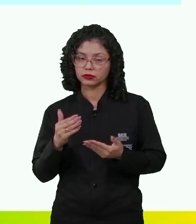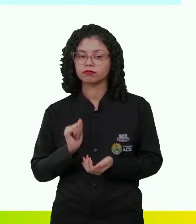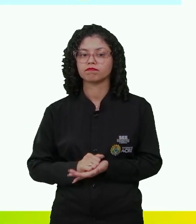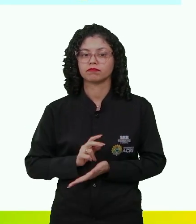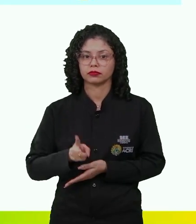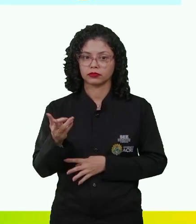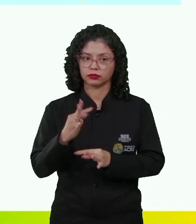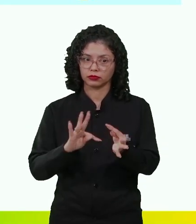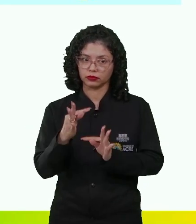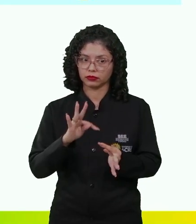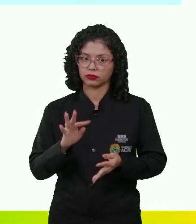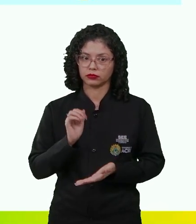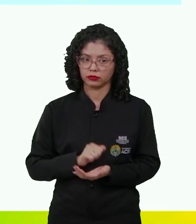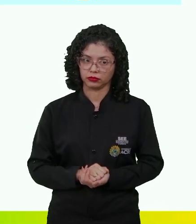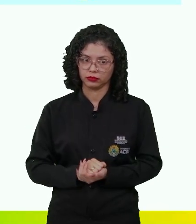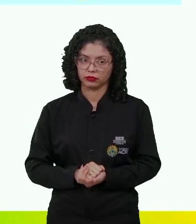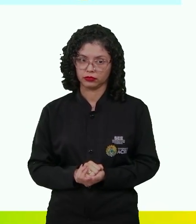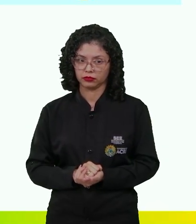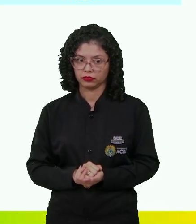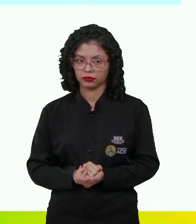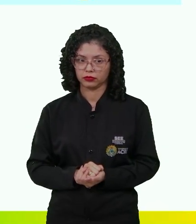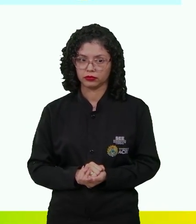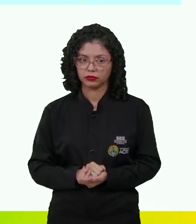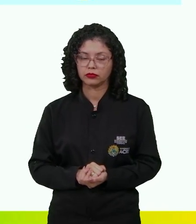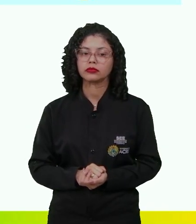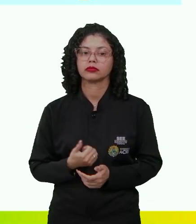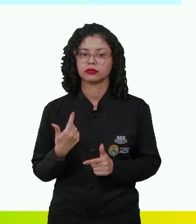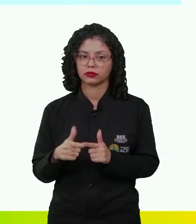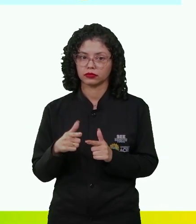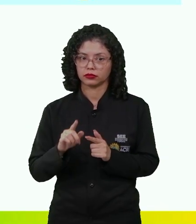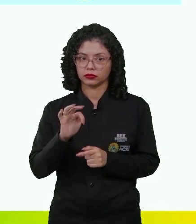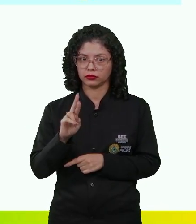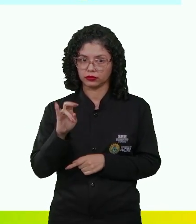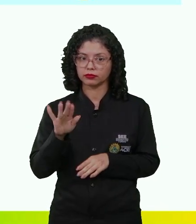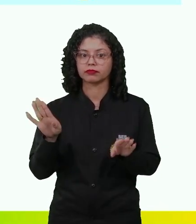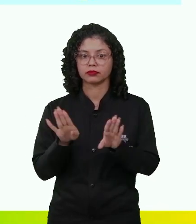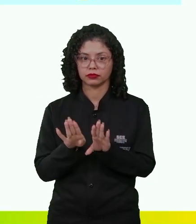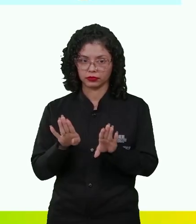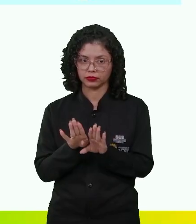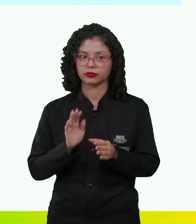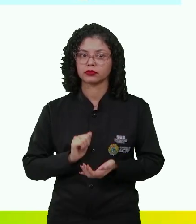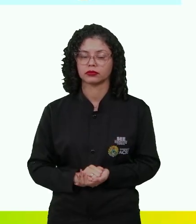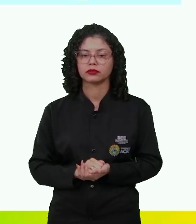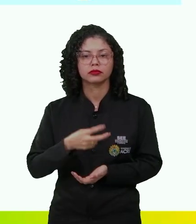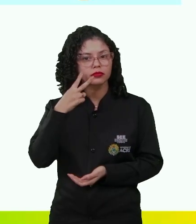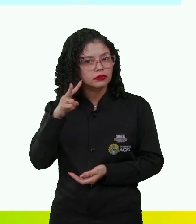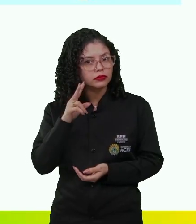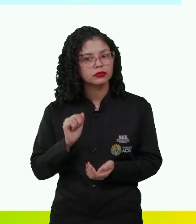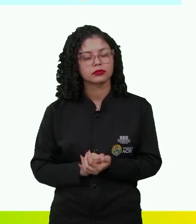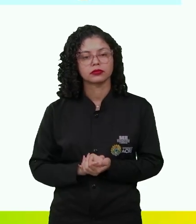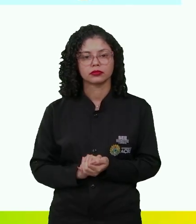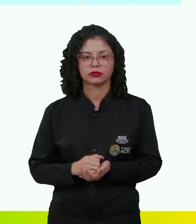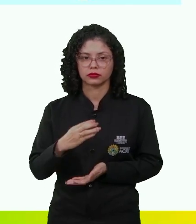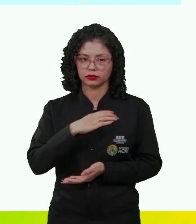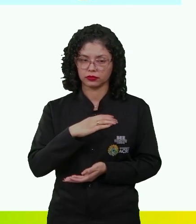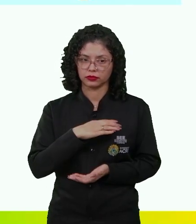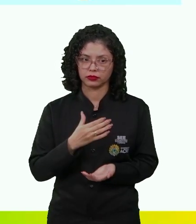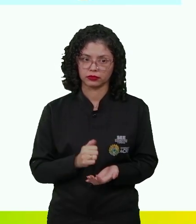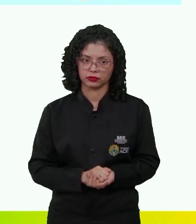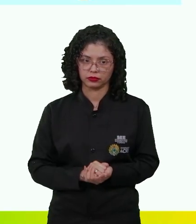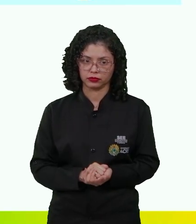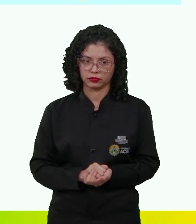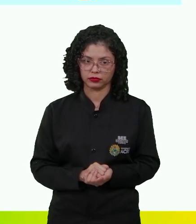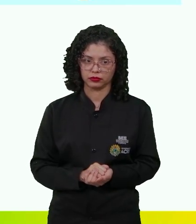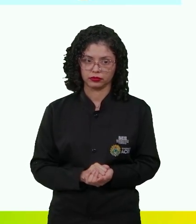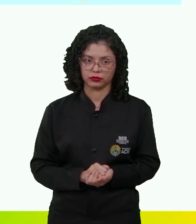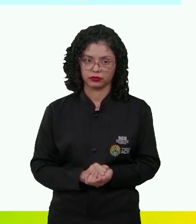econômica e tecnológica? Perfeito. Problemas com infraestrutura? Também. Nós vimos a infraestrutura urbana. Então,